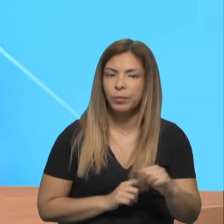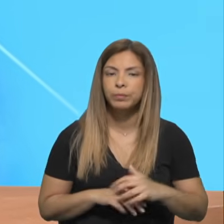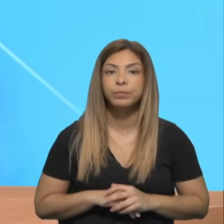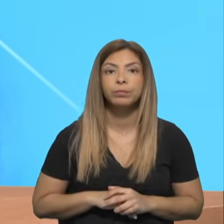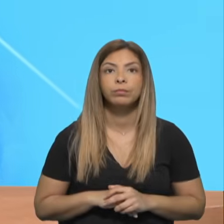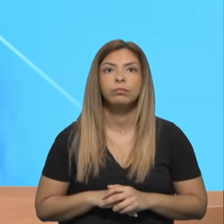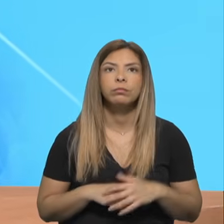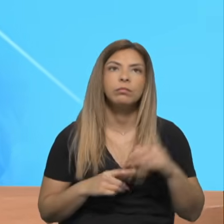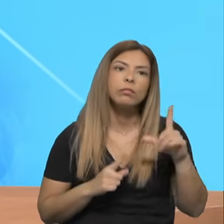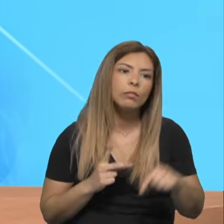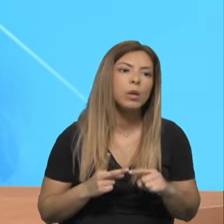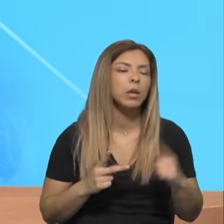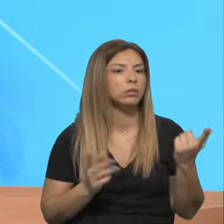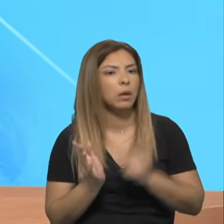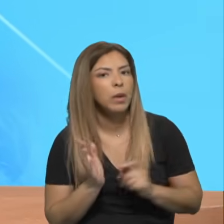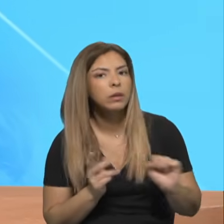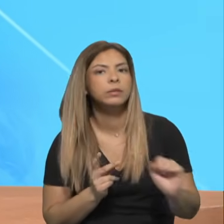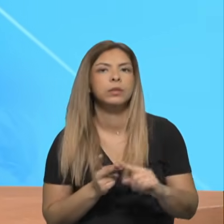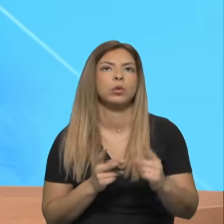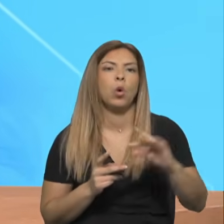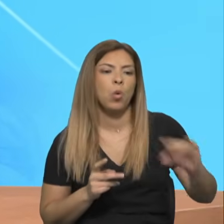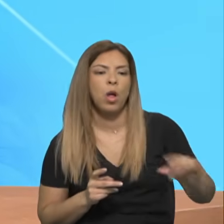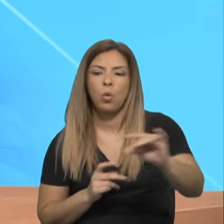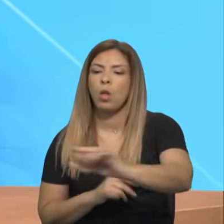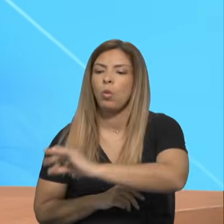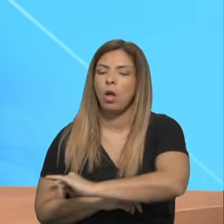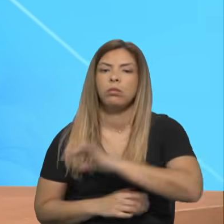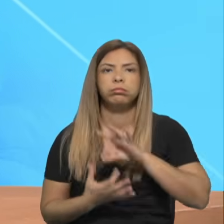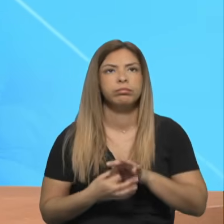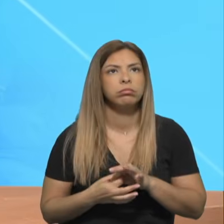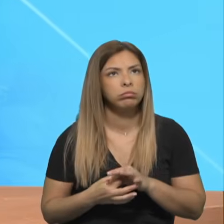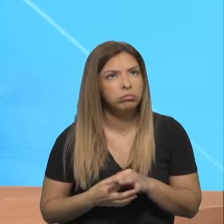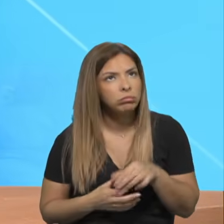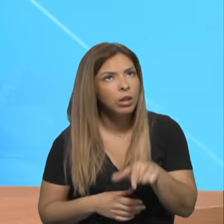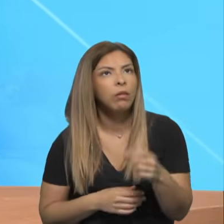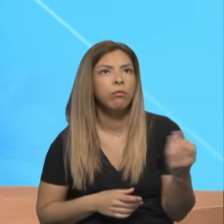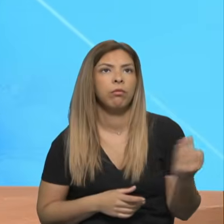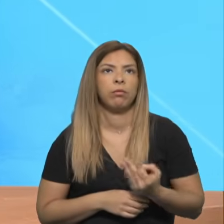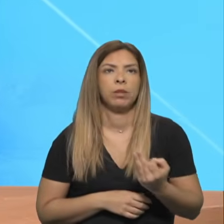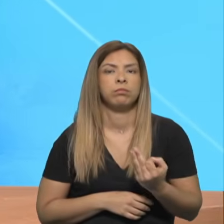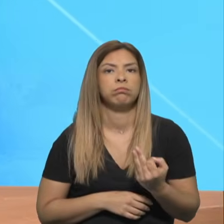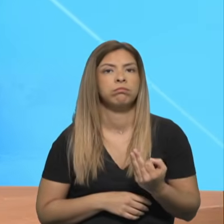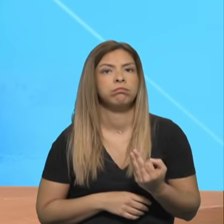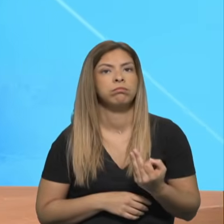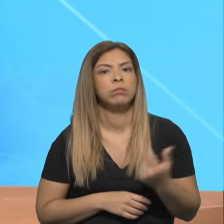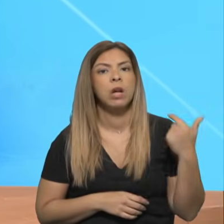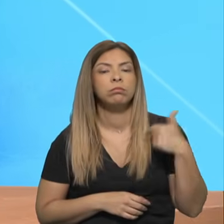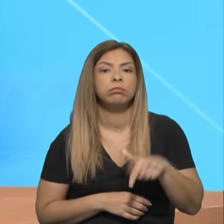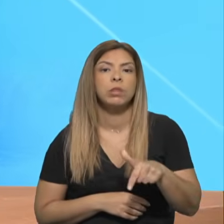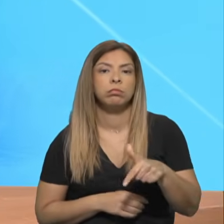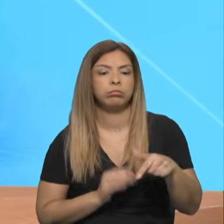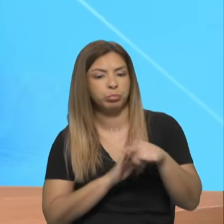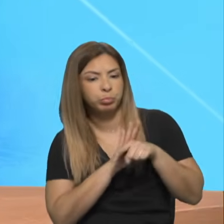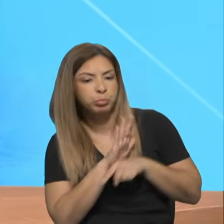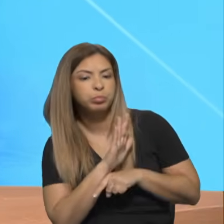É frequente nos Estados Unidos, em locais públicos, ter a imagem, o símbolo das tábuas da lei, dos 10